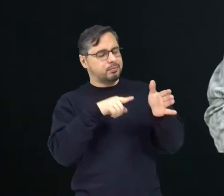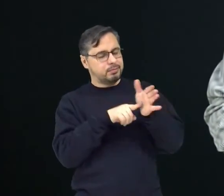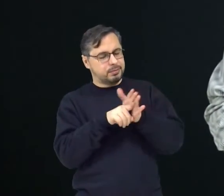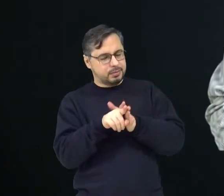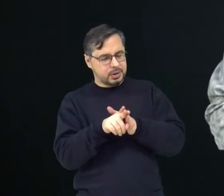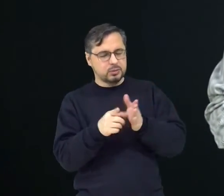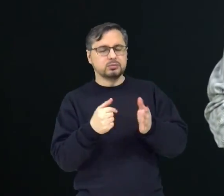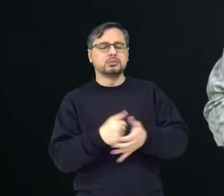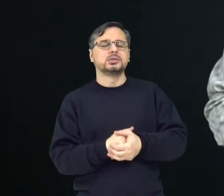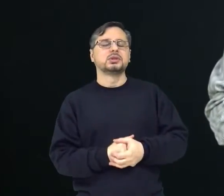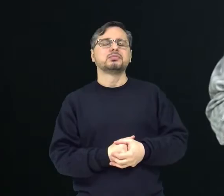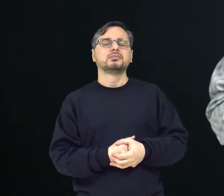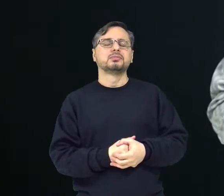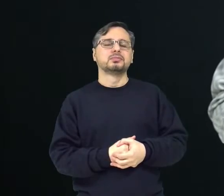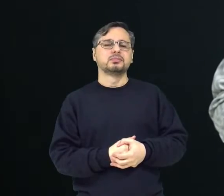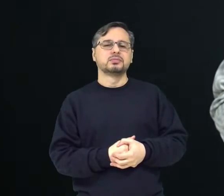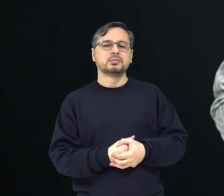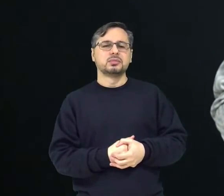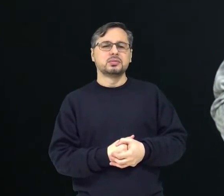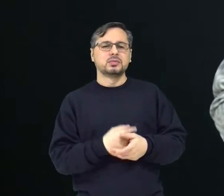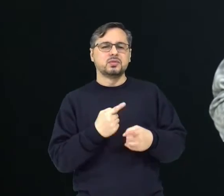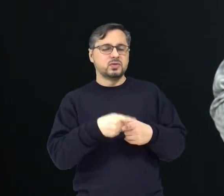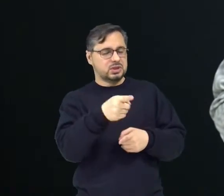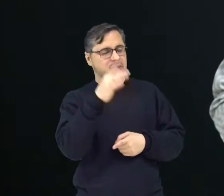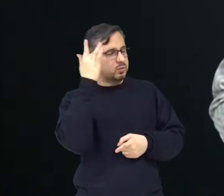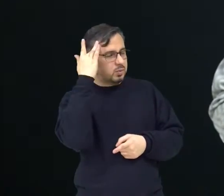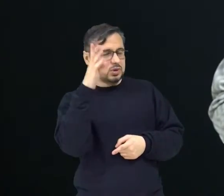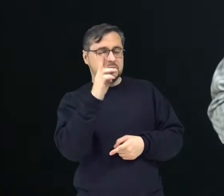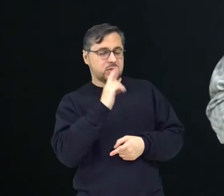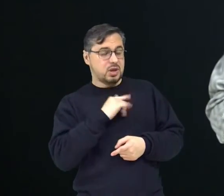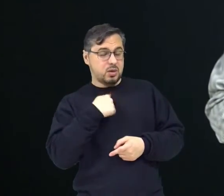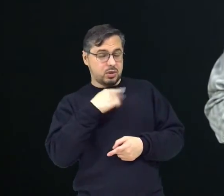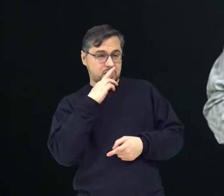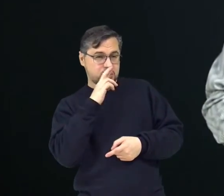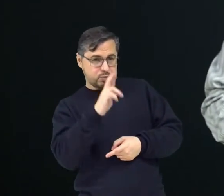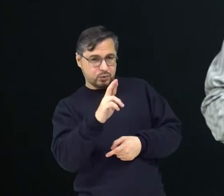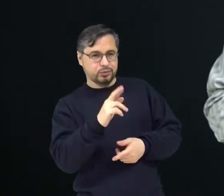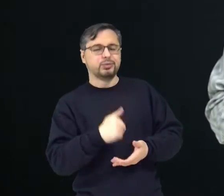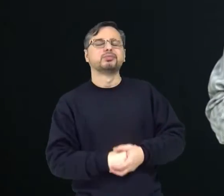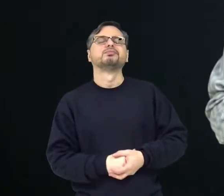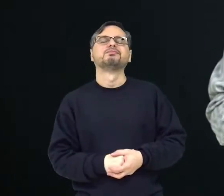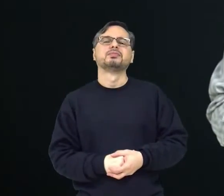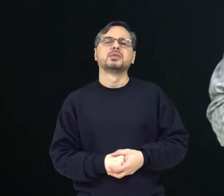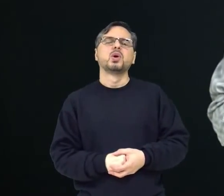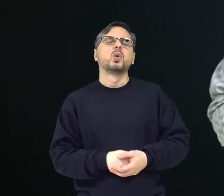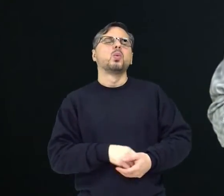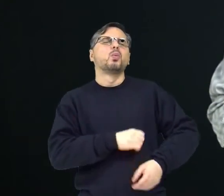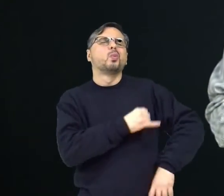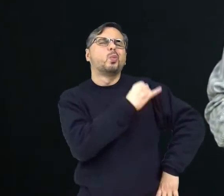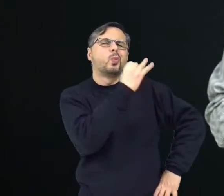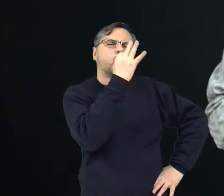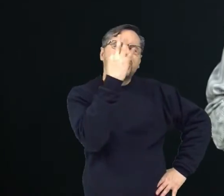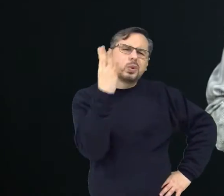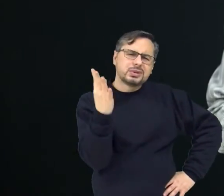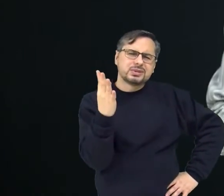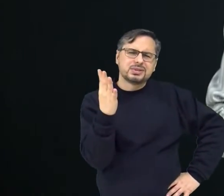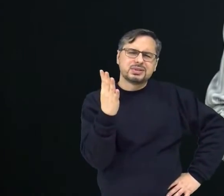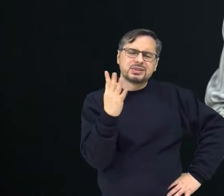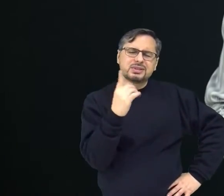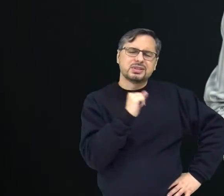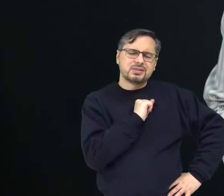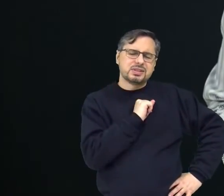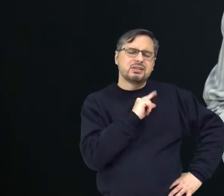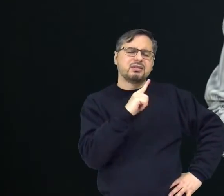retórico, porque você não pode responder e eu respondo então por retórica. Quantas vezes temos